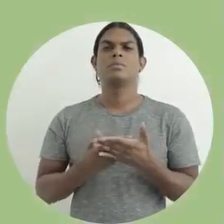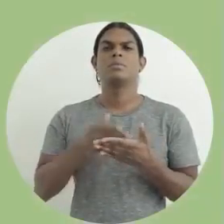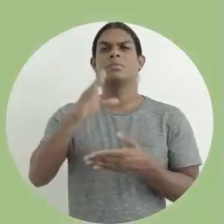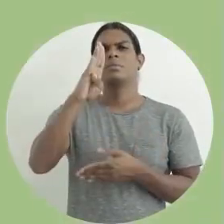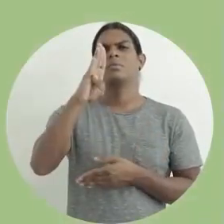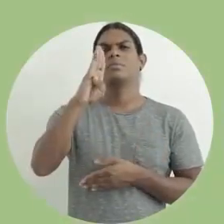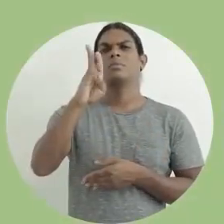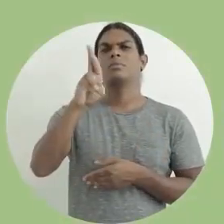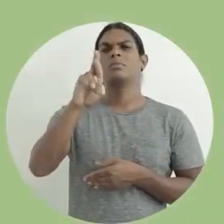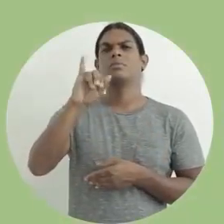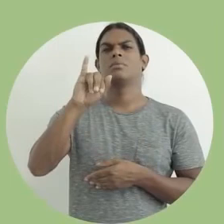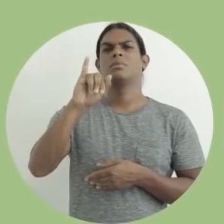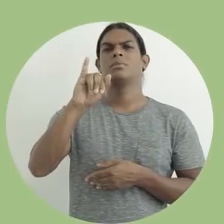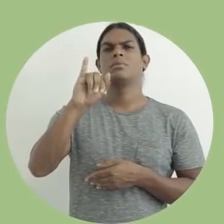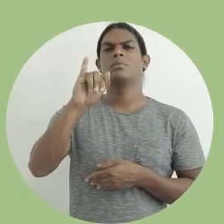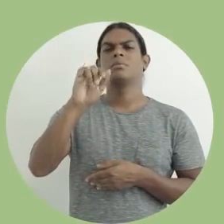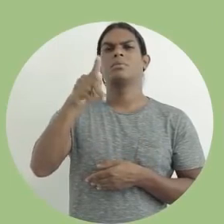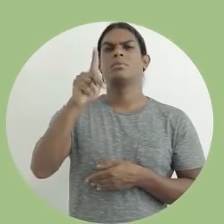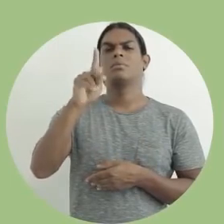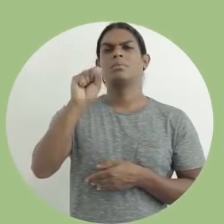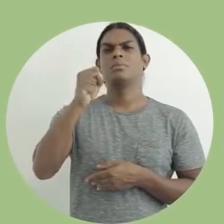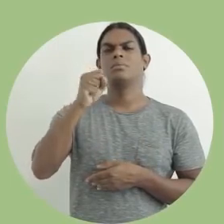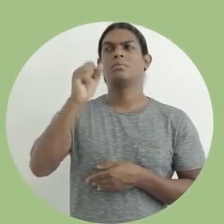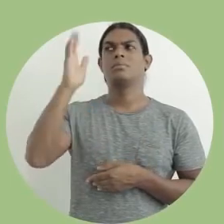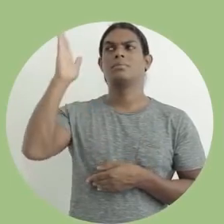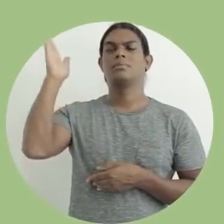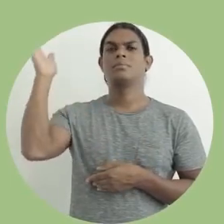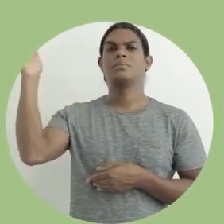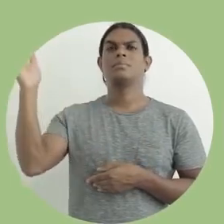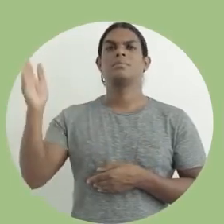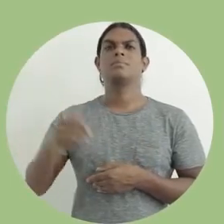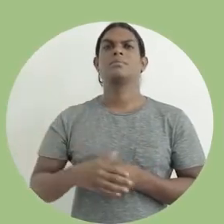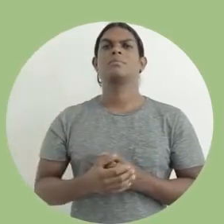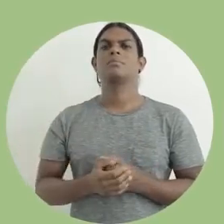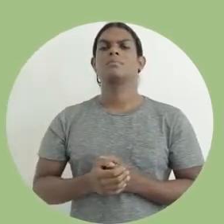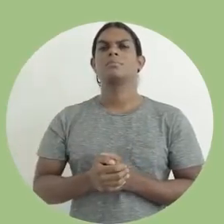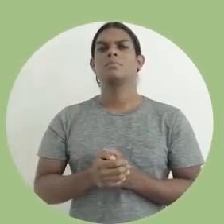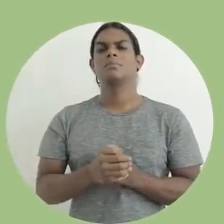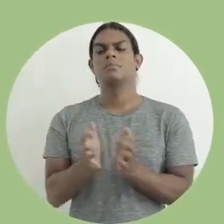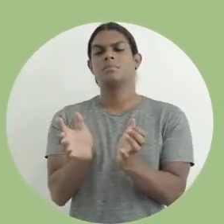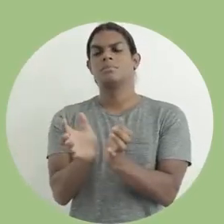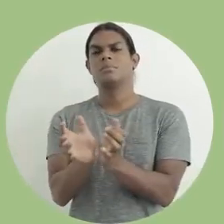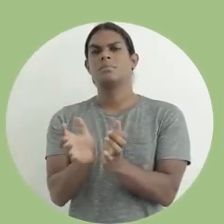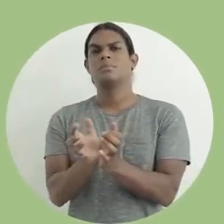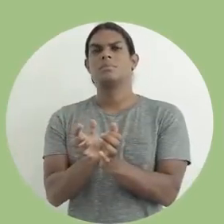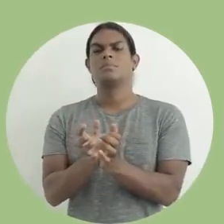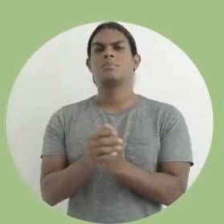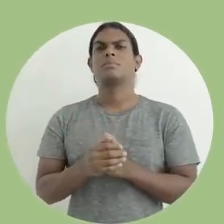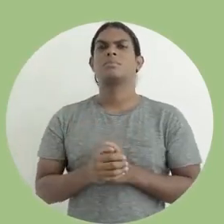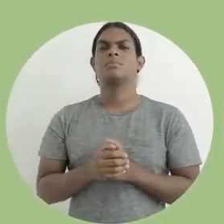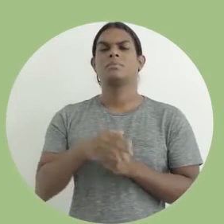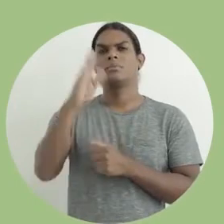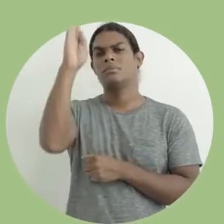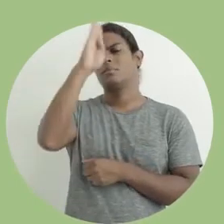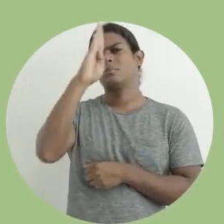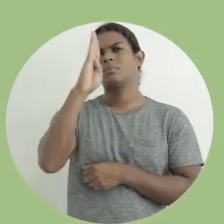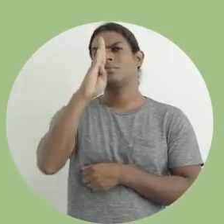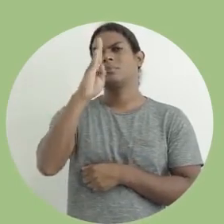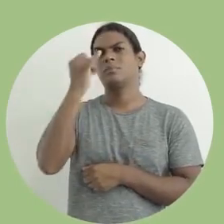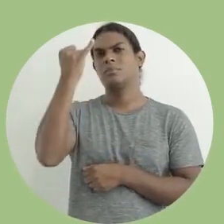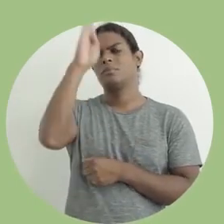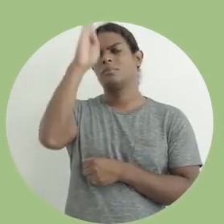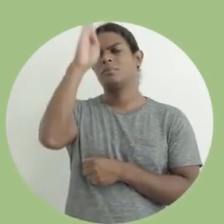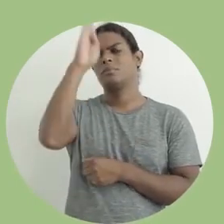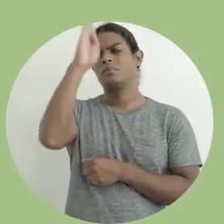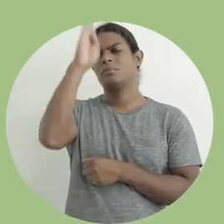trata de um bloco econômico. Na verdade, é uma cooperação entre Brasil, China, Índia e África do